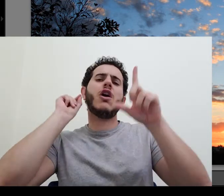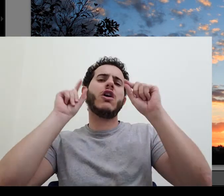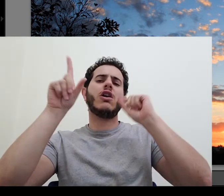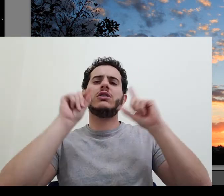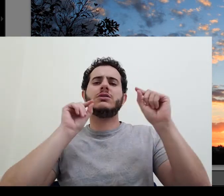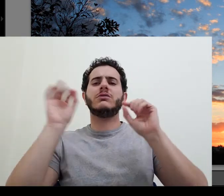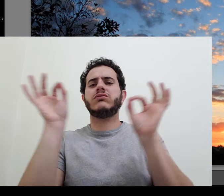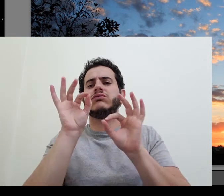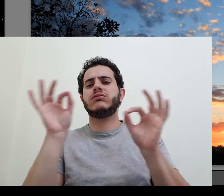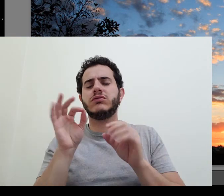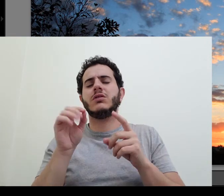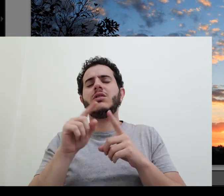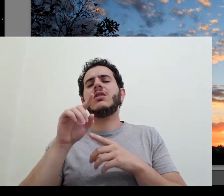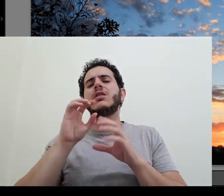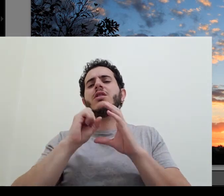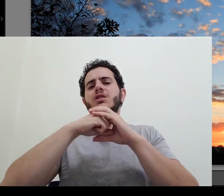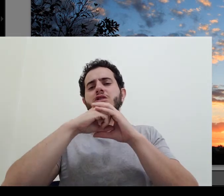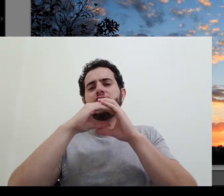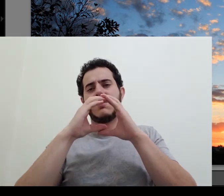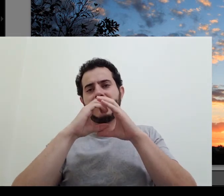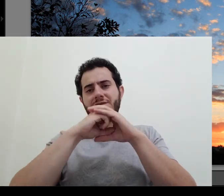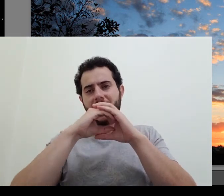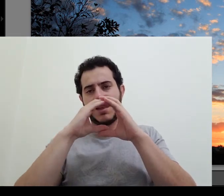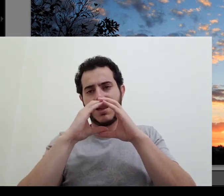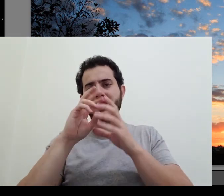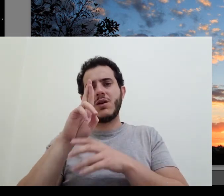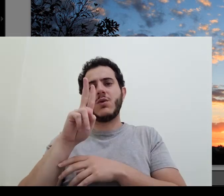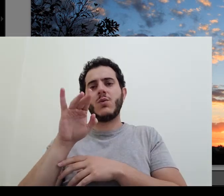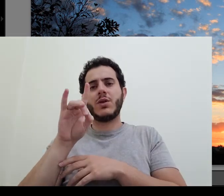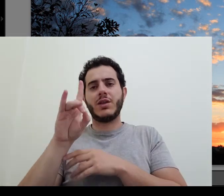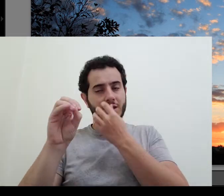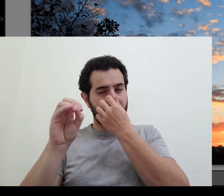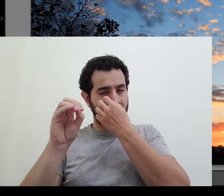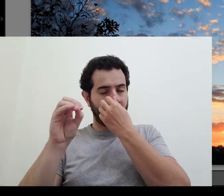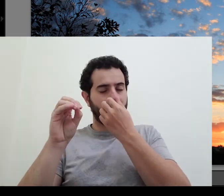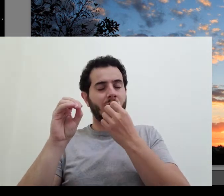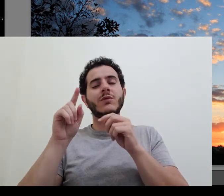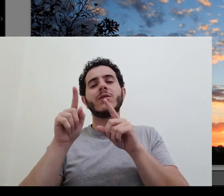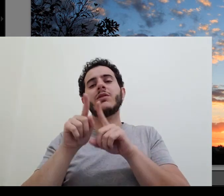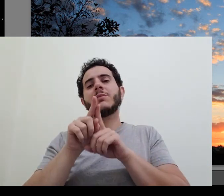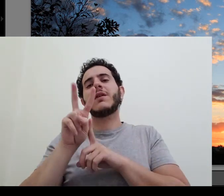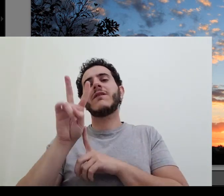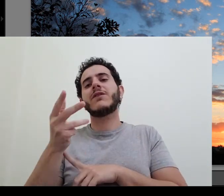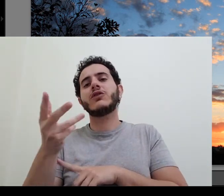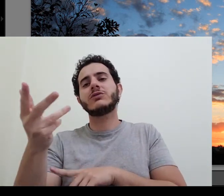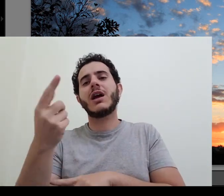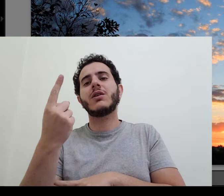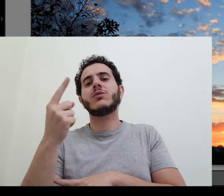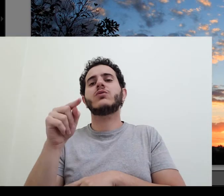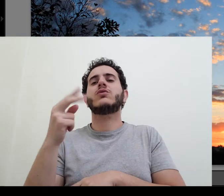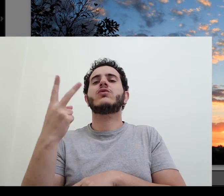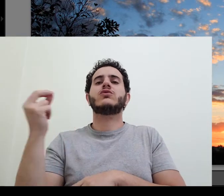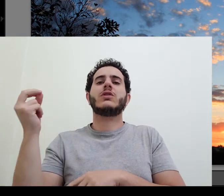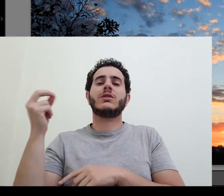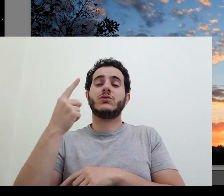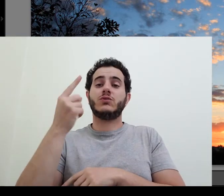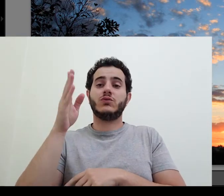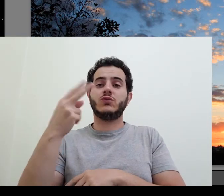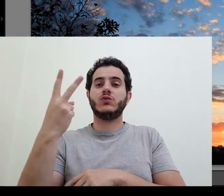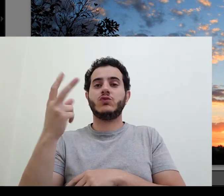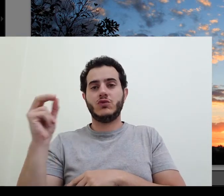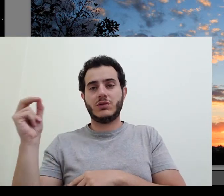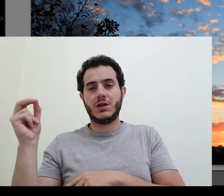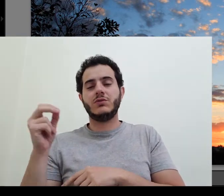seu diafragma e com sua velocidade. No caso aqui o ISO 100, diafragma 5.0 e velocidade 1/200, né? Tá escrito aqui do lado